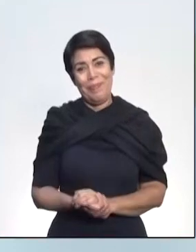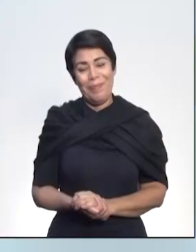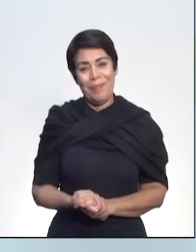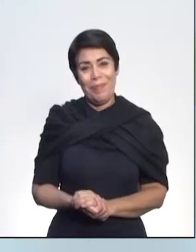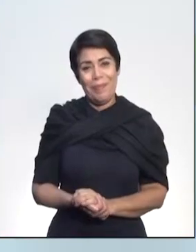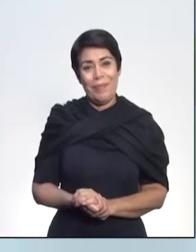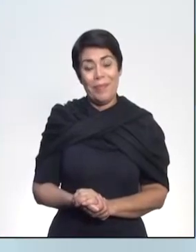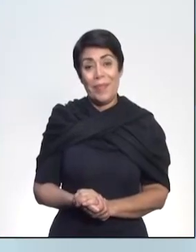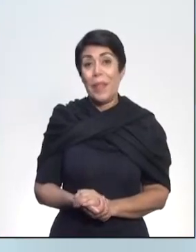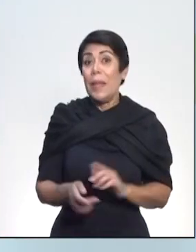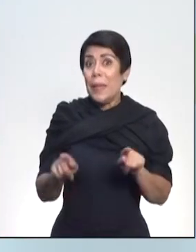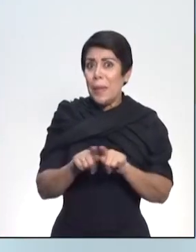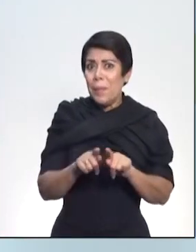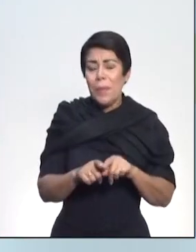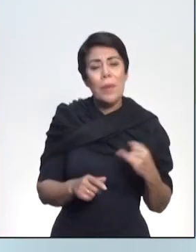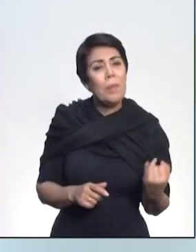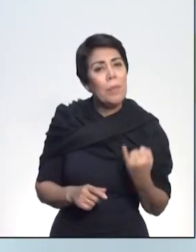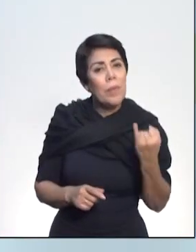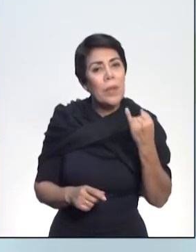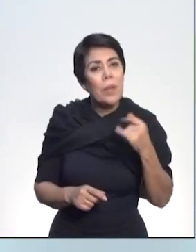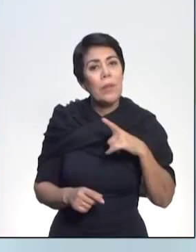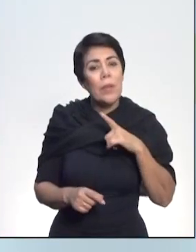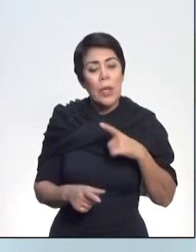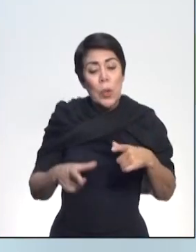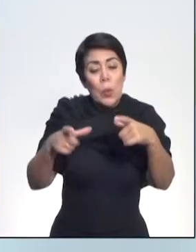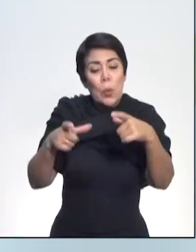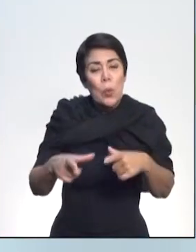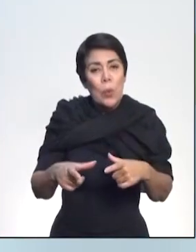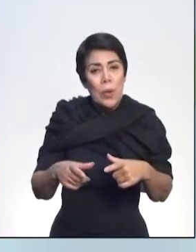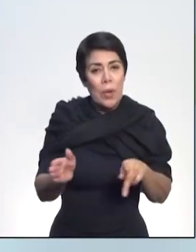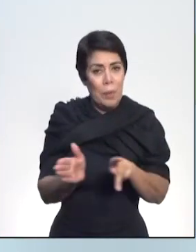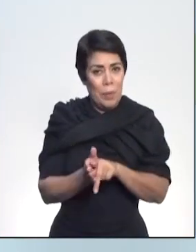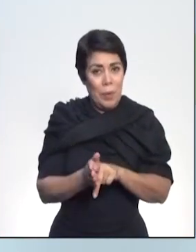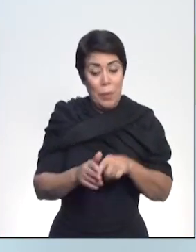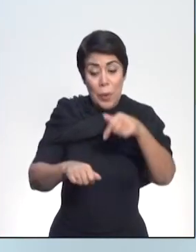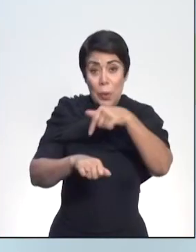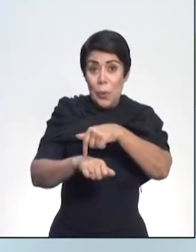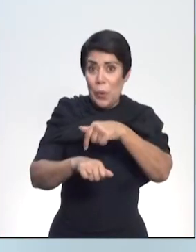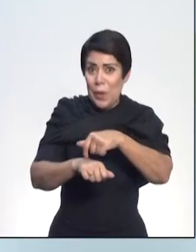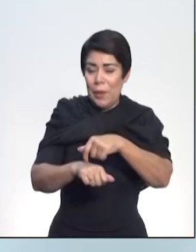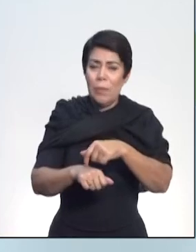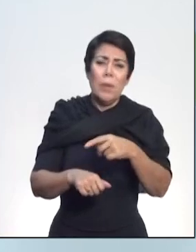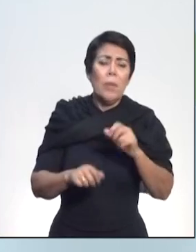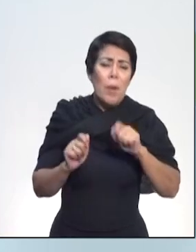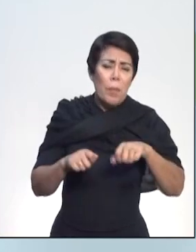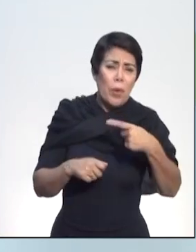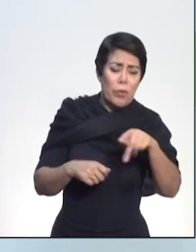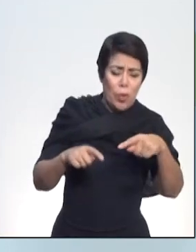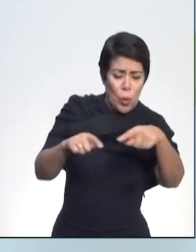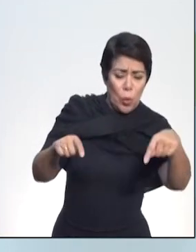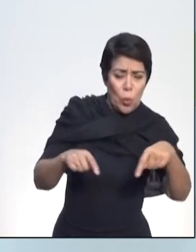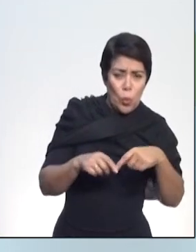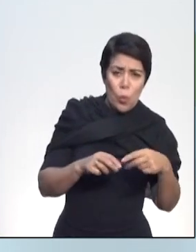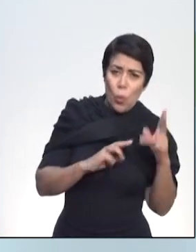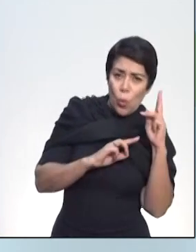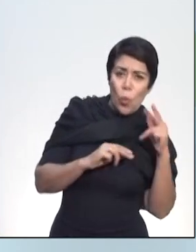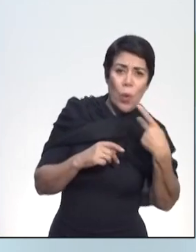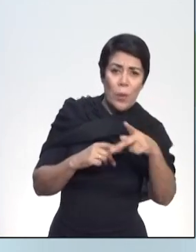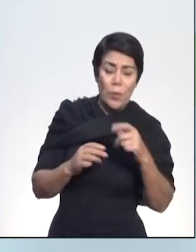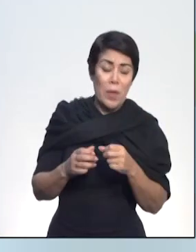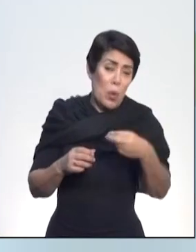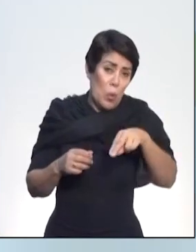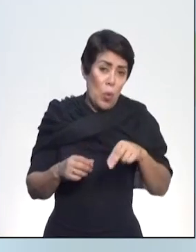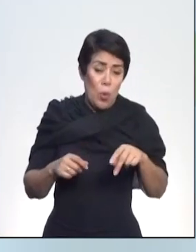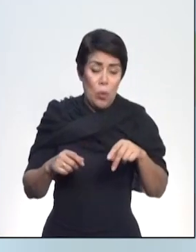Defina um lugar e um horário de estudo. Então, pode ser o seu quarto, pode ser um canto da sala ou até